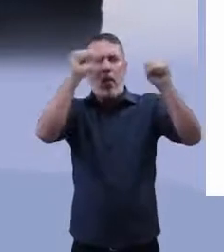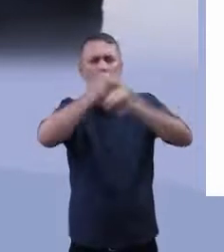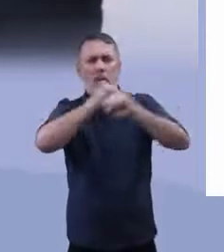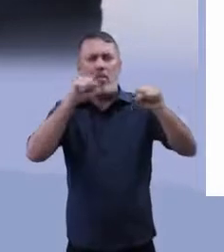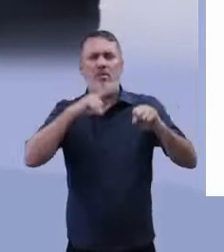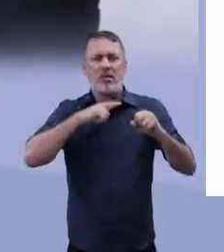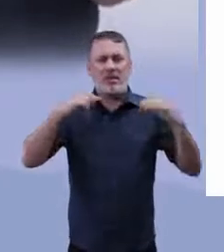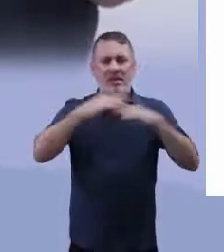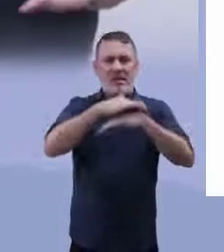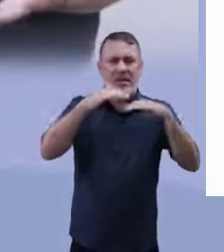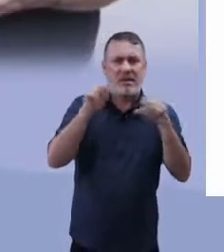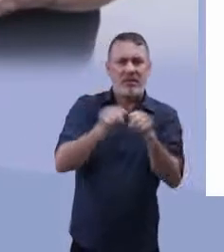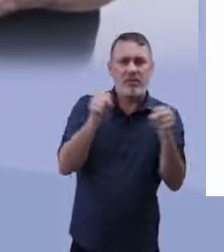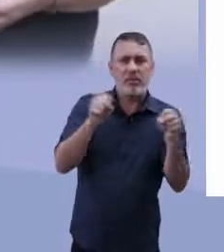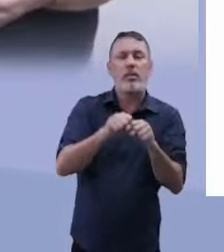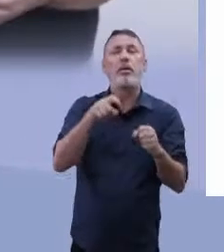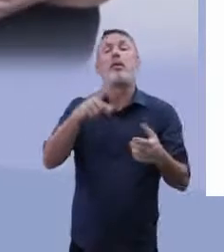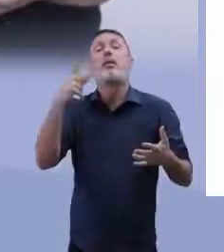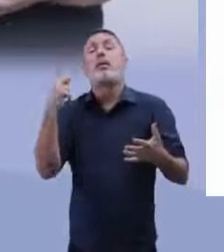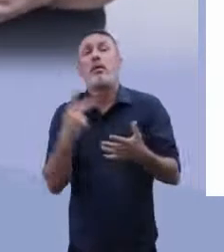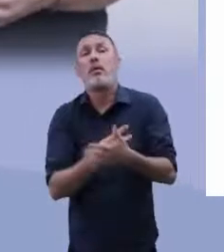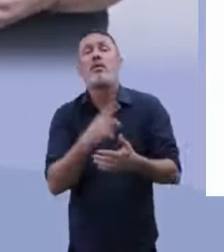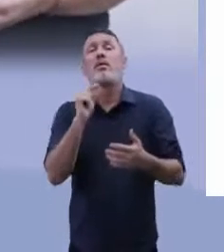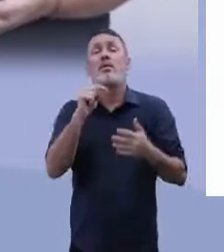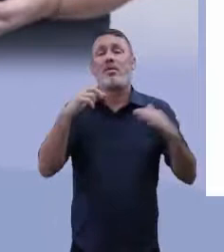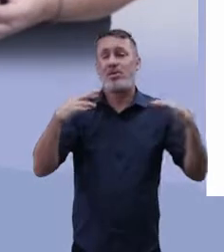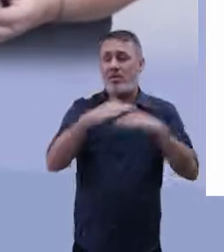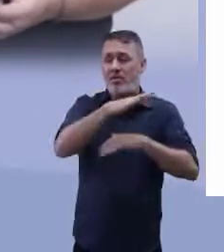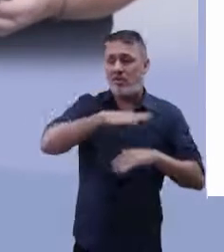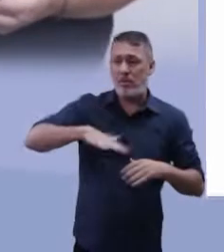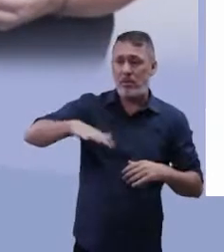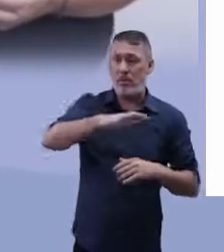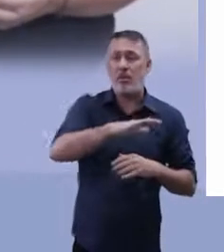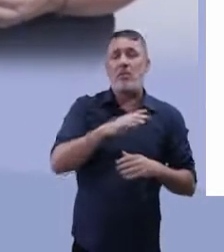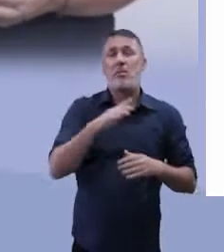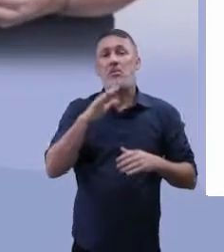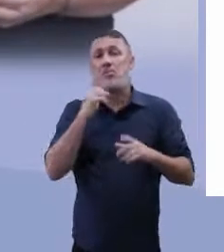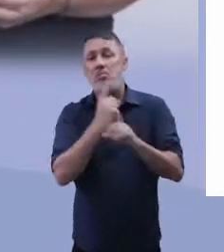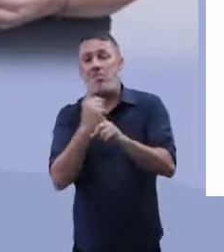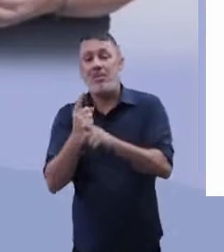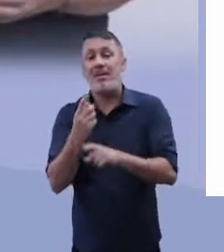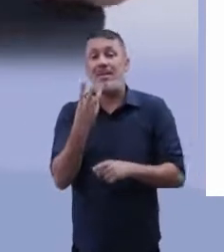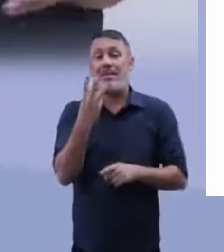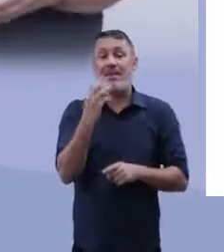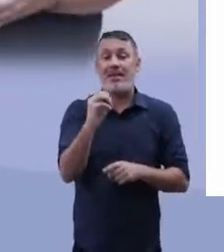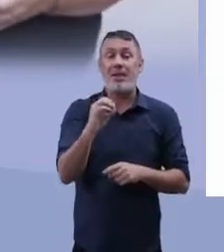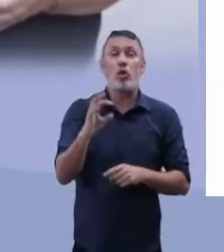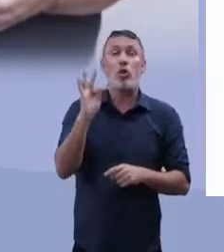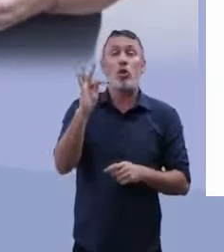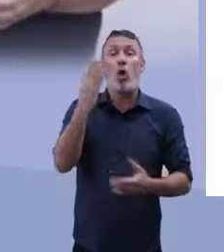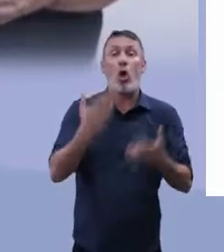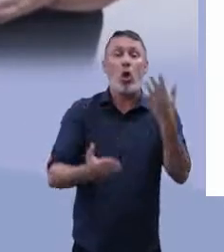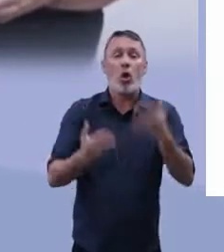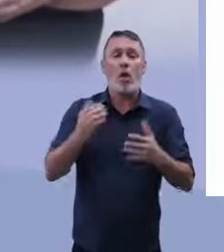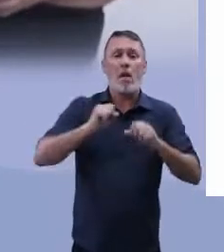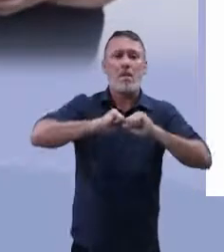si, julgam alguns especialistas, até 30 toneladas de